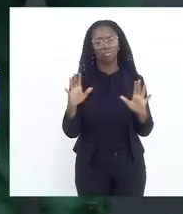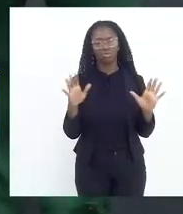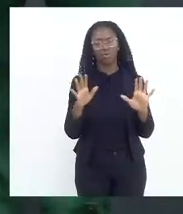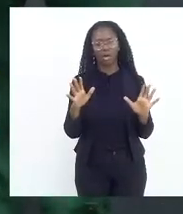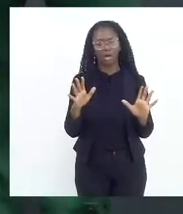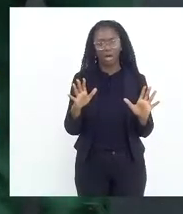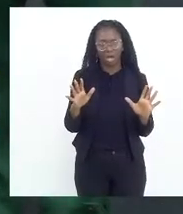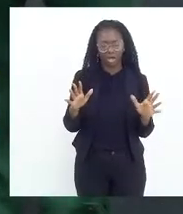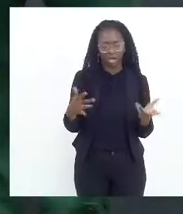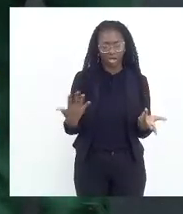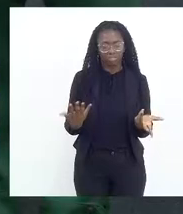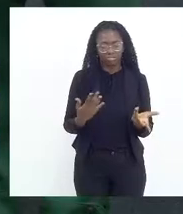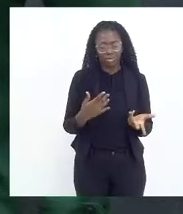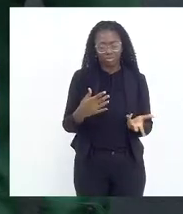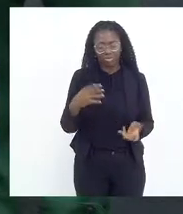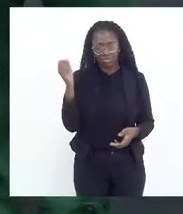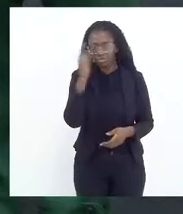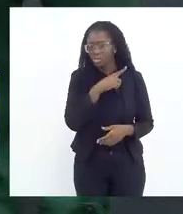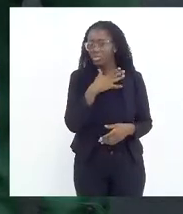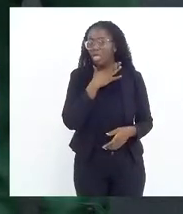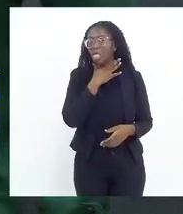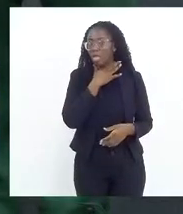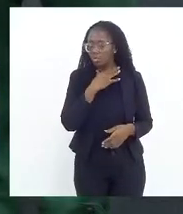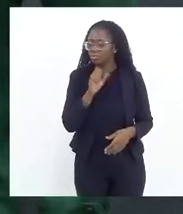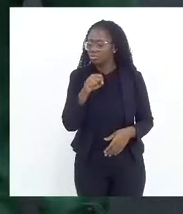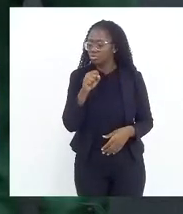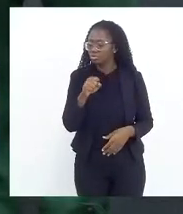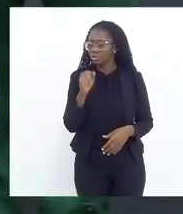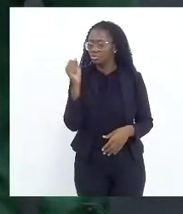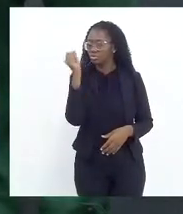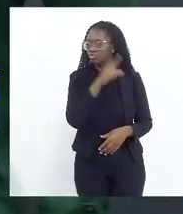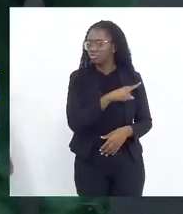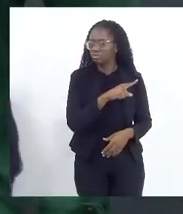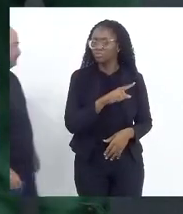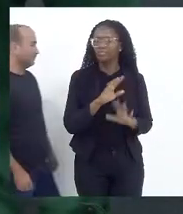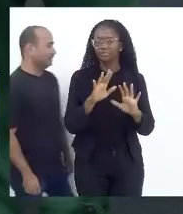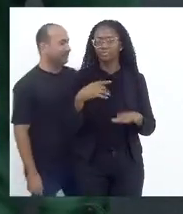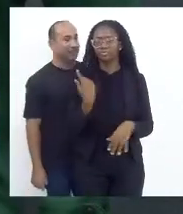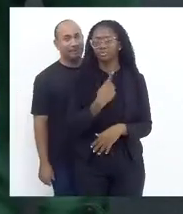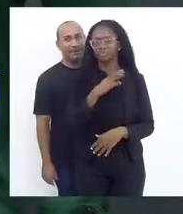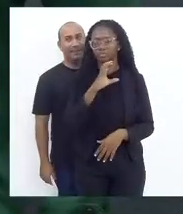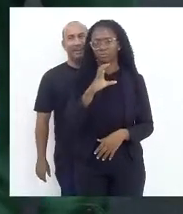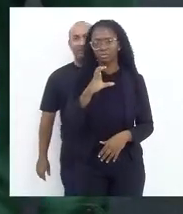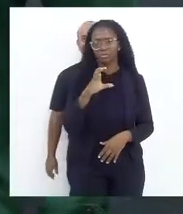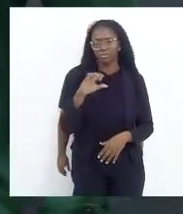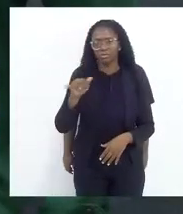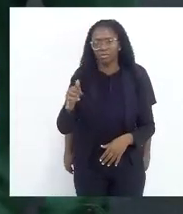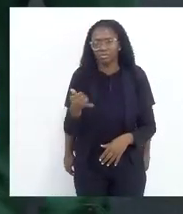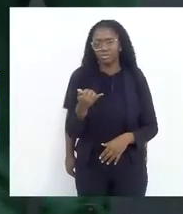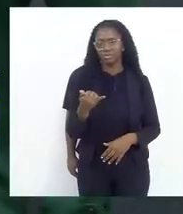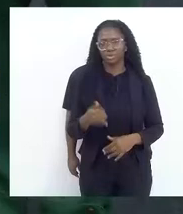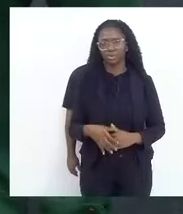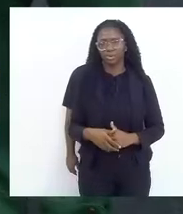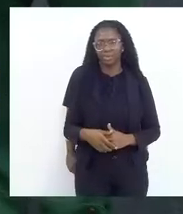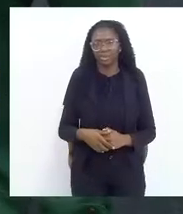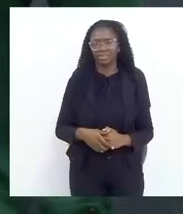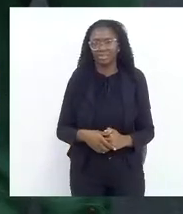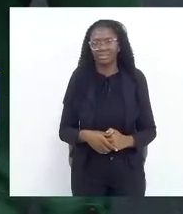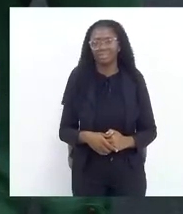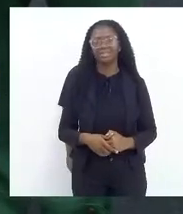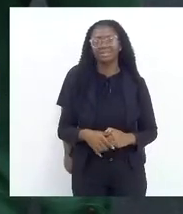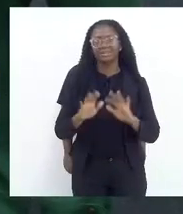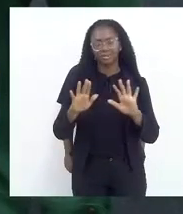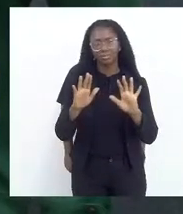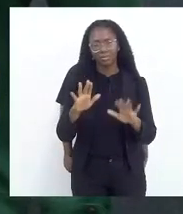muito grave. Então, eu considero que, no mérito, embora estejamos aqui na CCJ, eu não vou fazer discussão de mérito, ele é